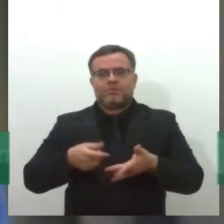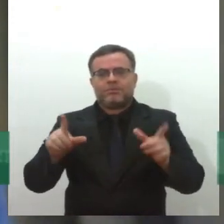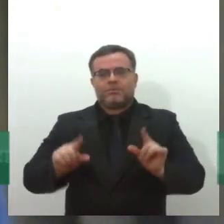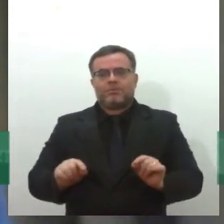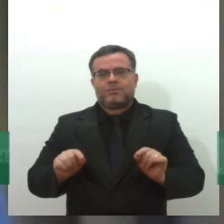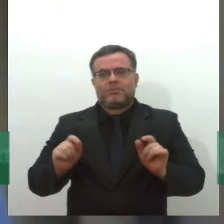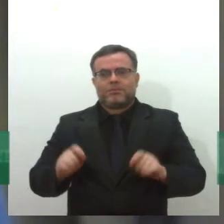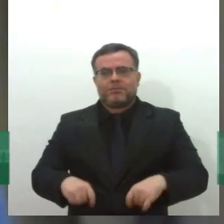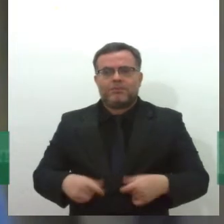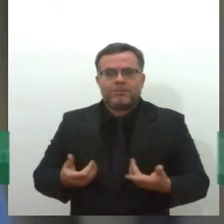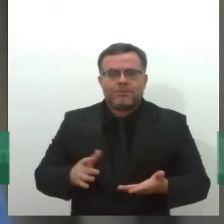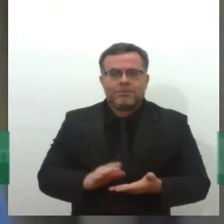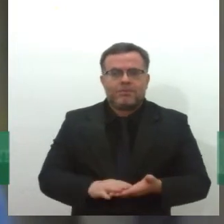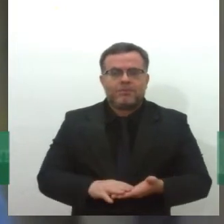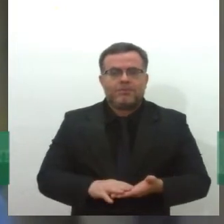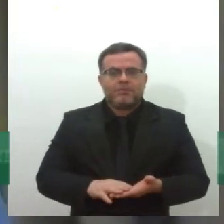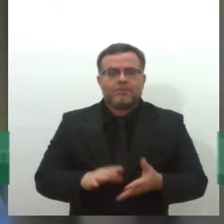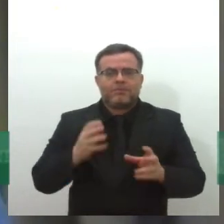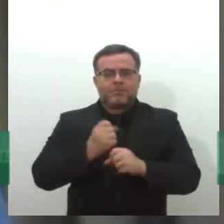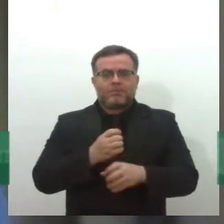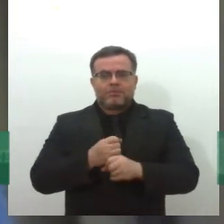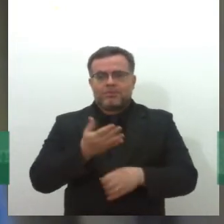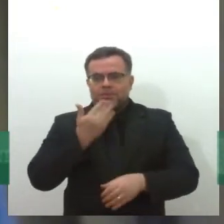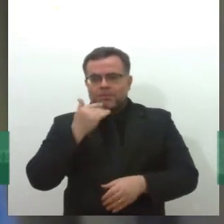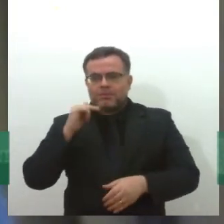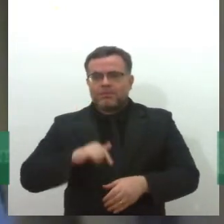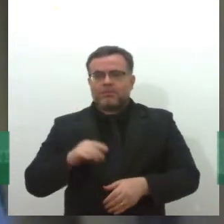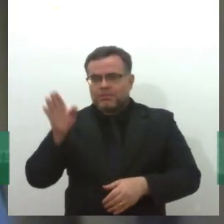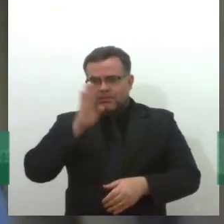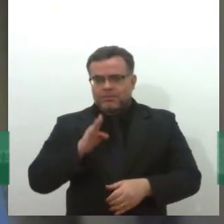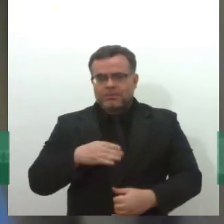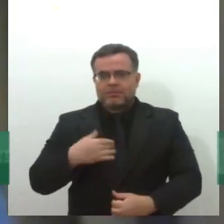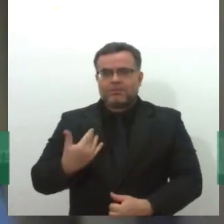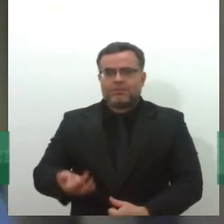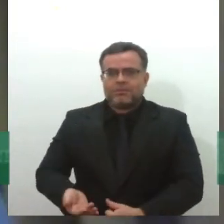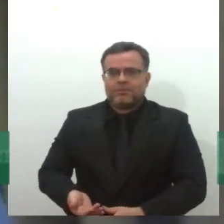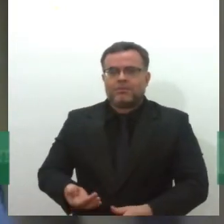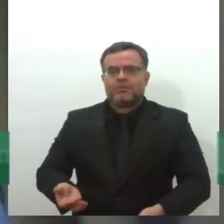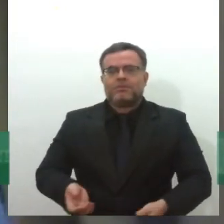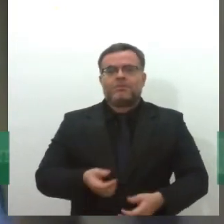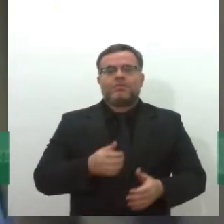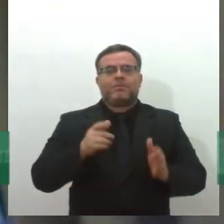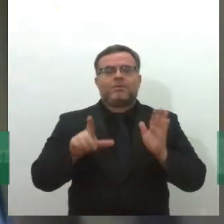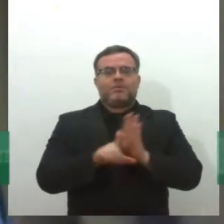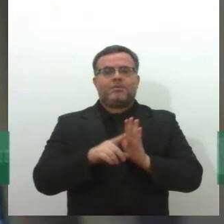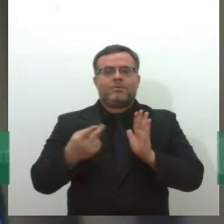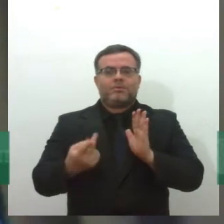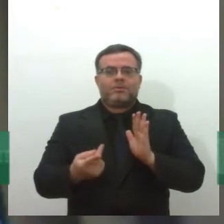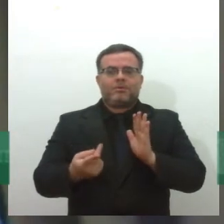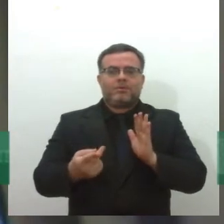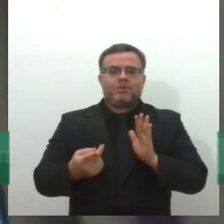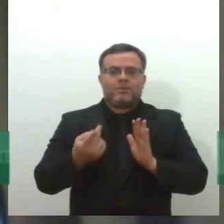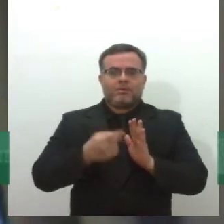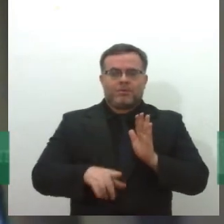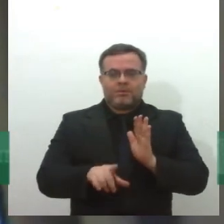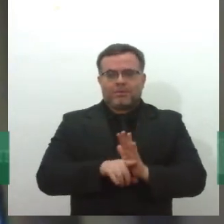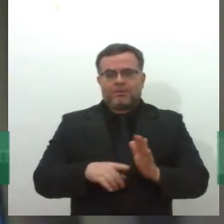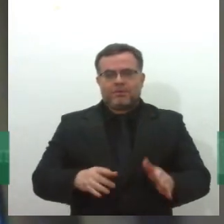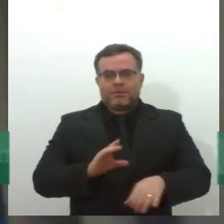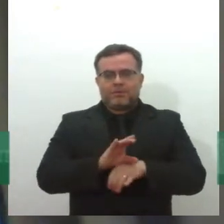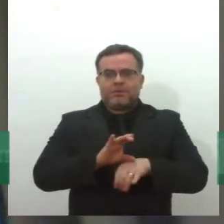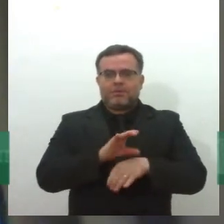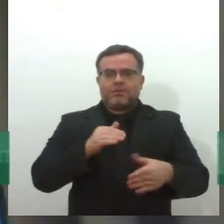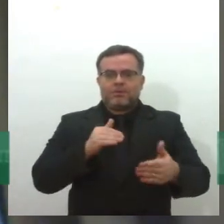a controlar preços de alimentos no Brasil? Então, acho que esse PL 472, ele é inconstitucional, né? Só para deixar claro,